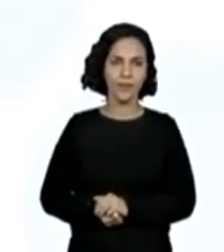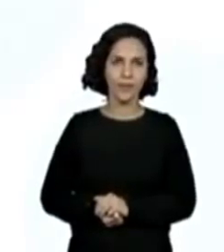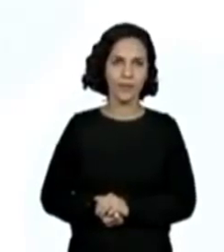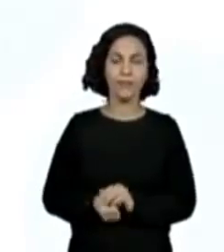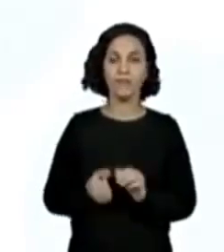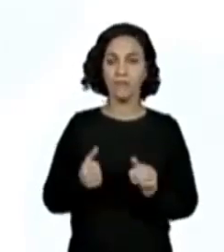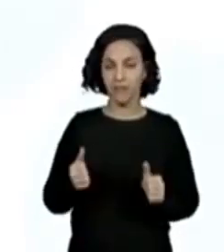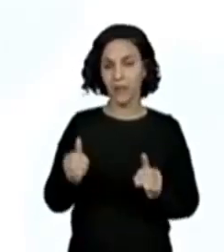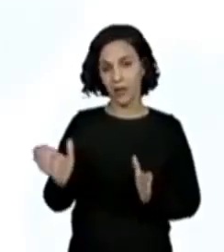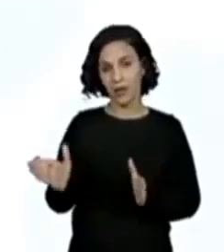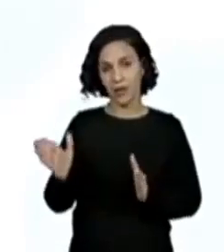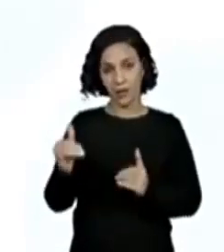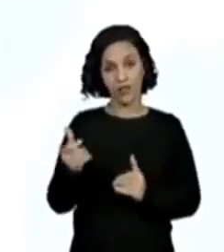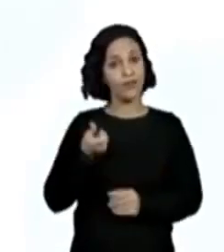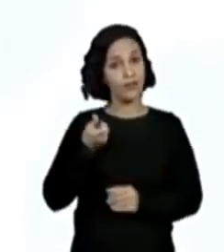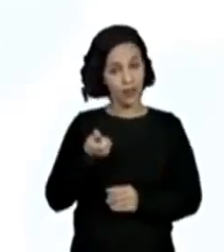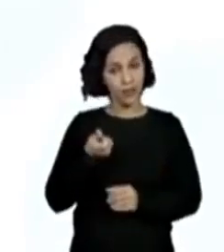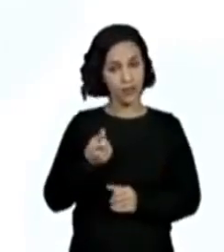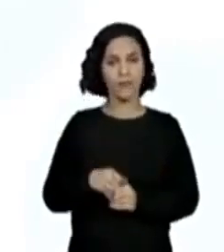Seis embalagens com